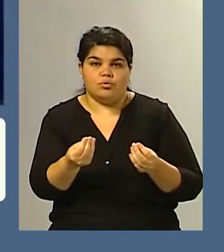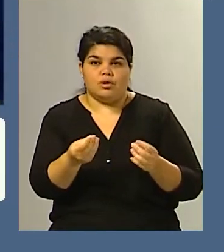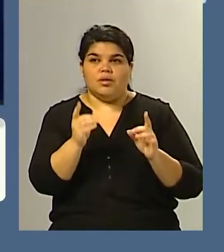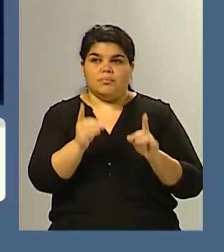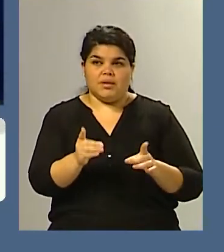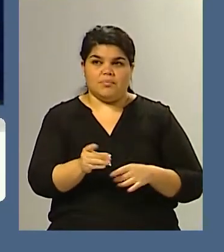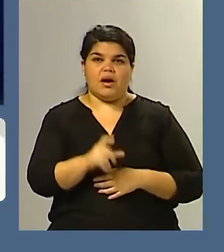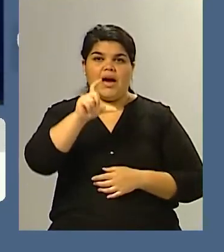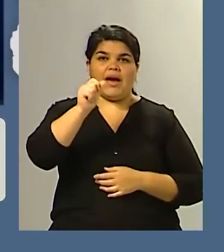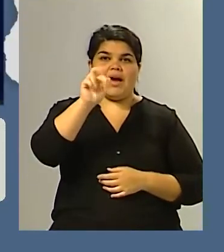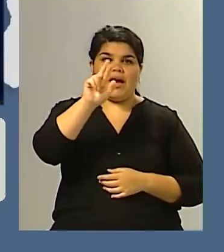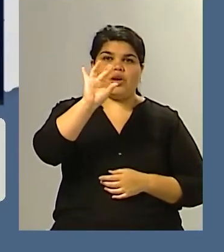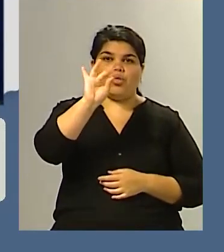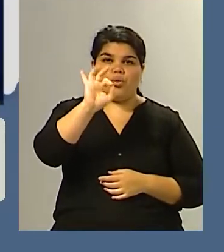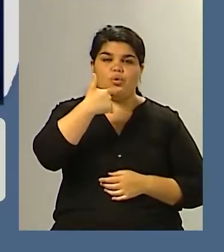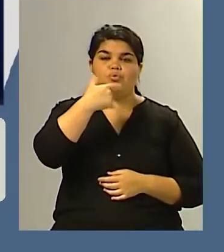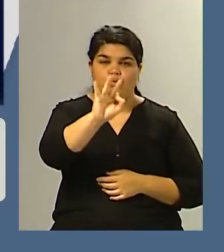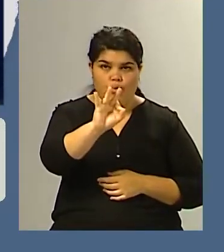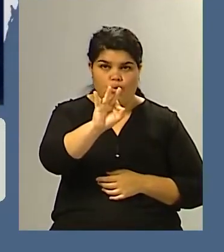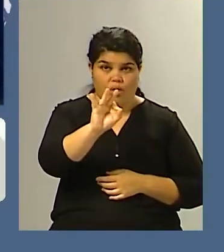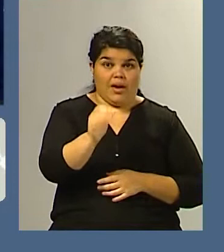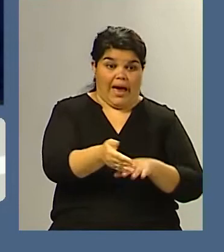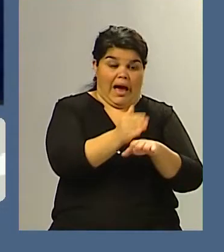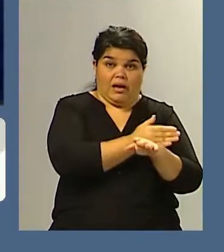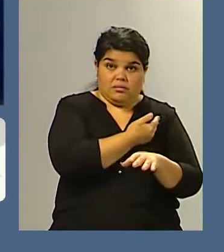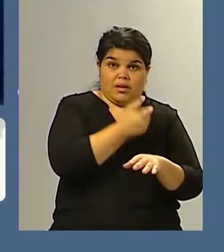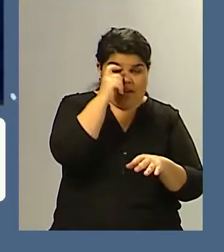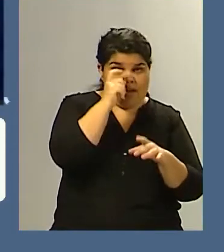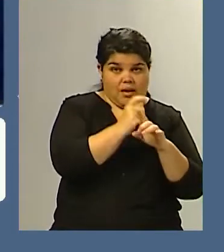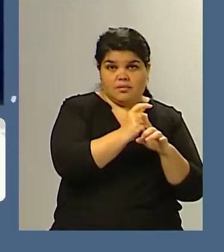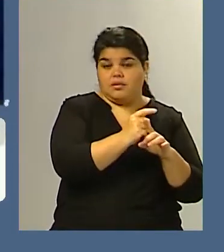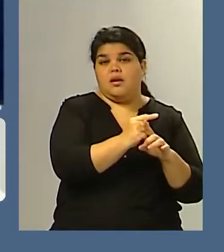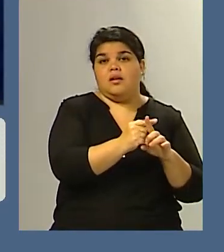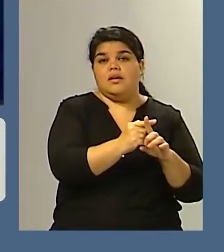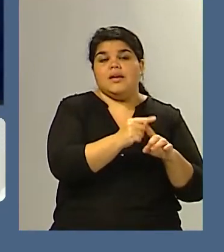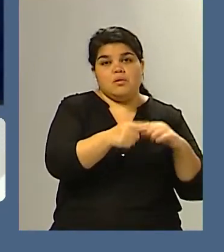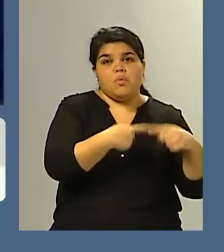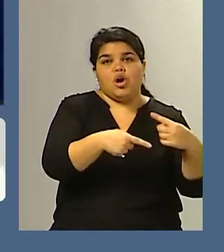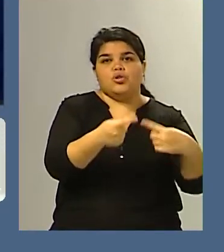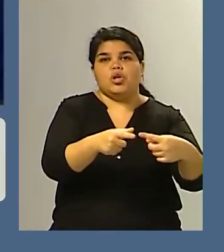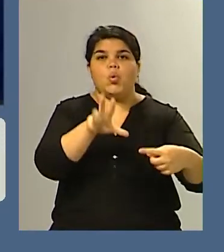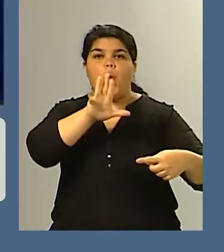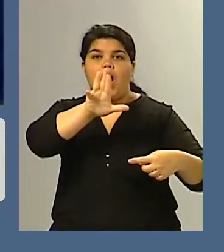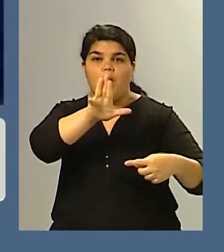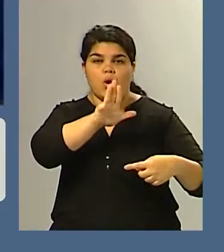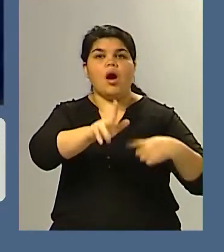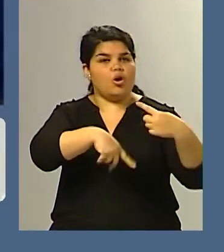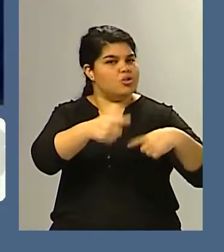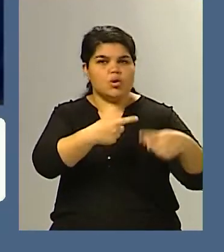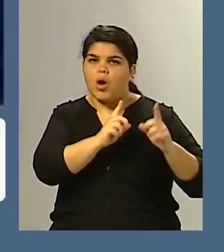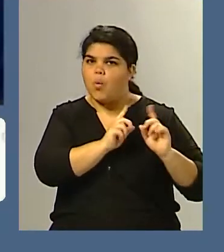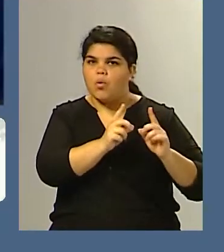Henrique Cardoso e continuou dentro das administrações de esquerda de Lula e Dilma, ou seja,